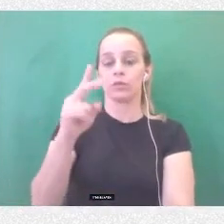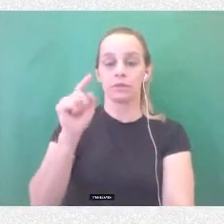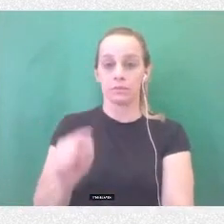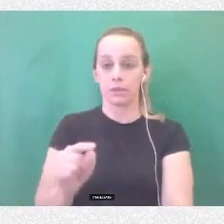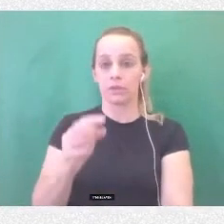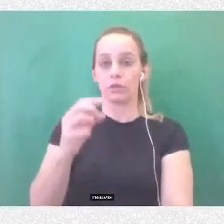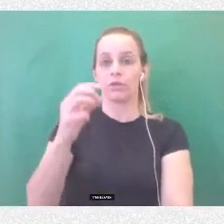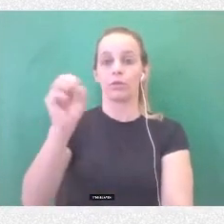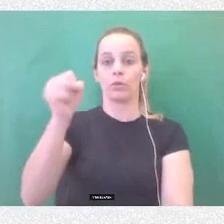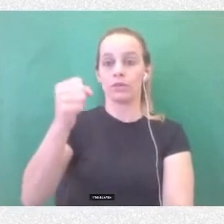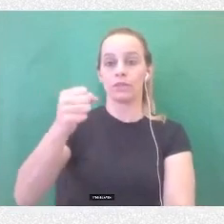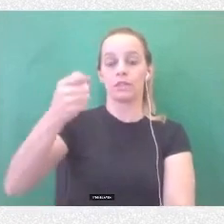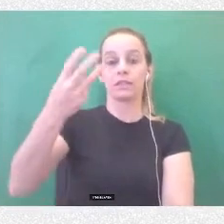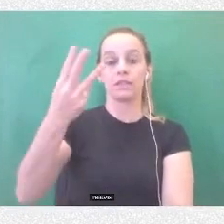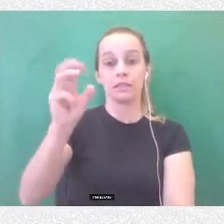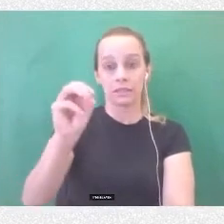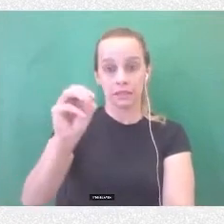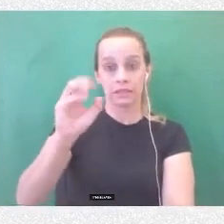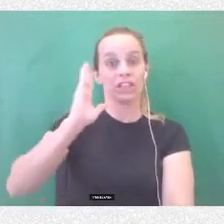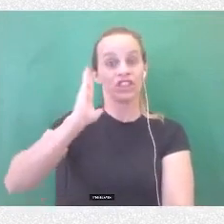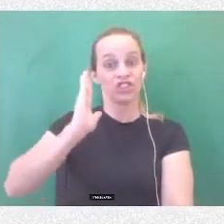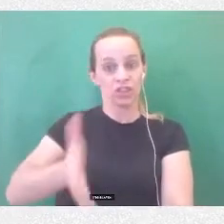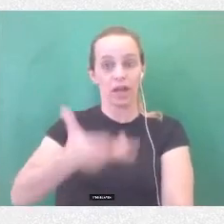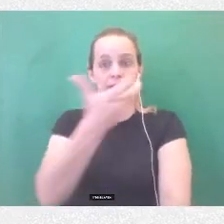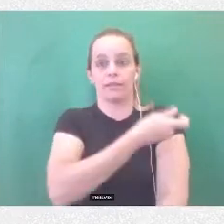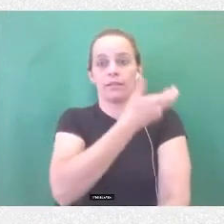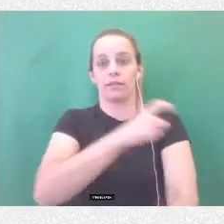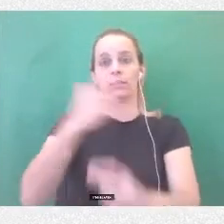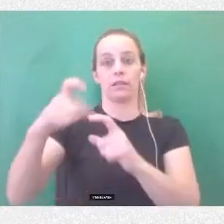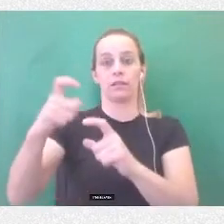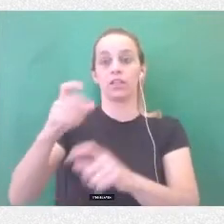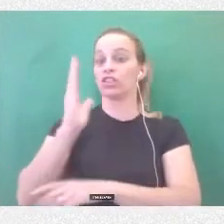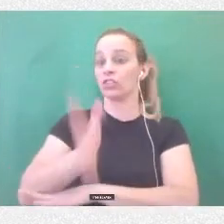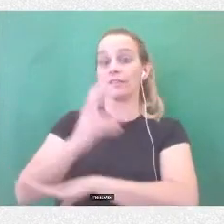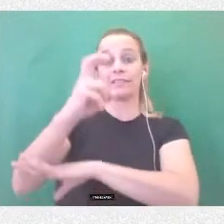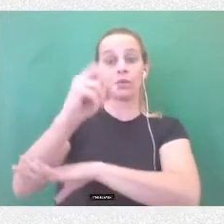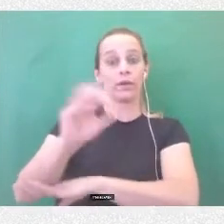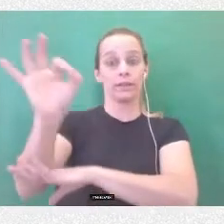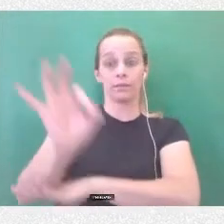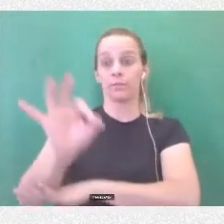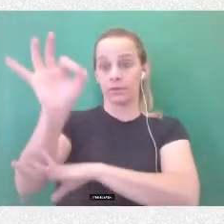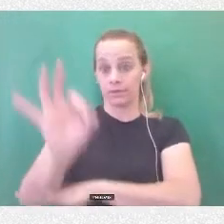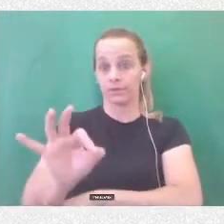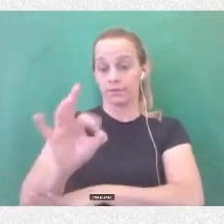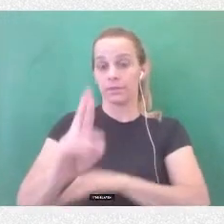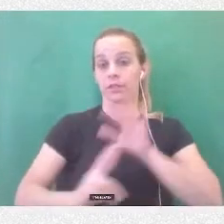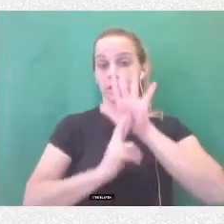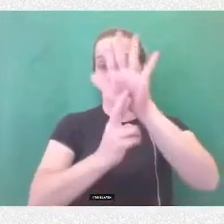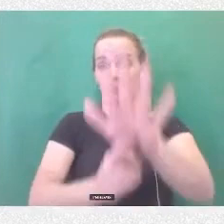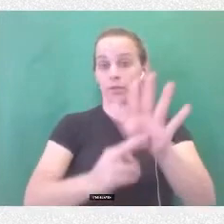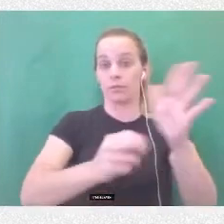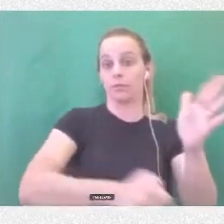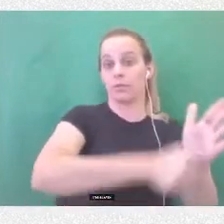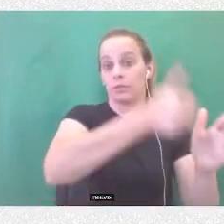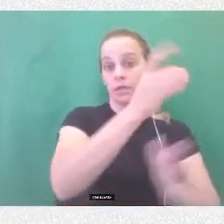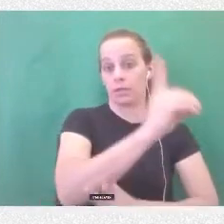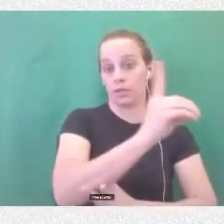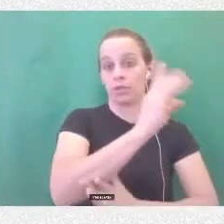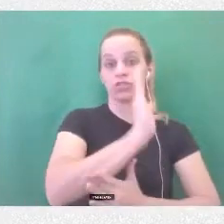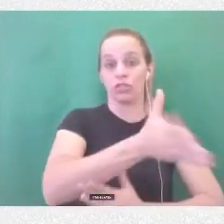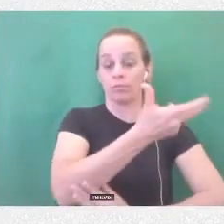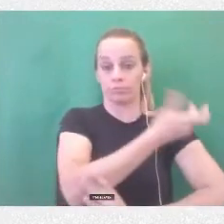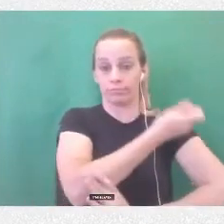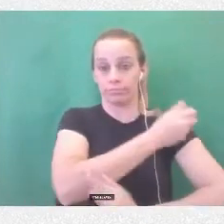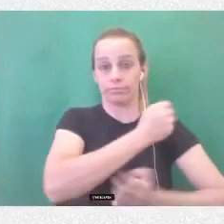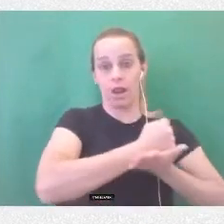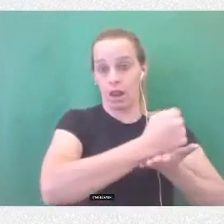52.830 doses de Pfizer, o que corresponde a praticamente 50% das primeiras doses aplicadas, já que as primeiras doses